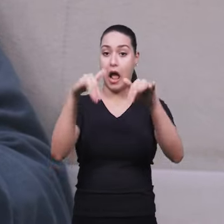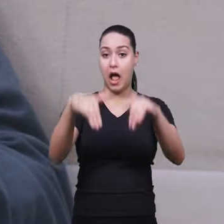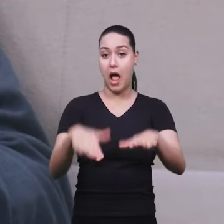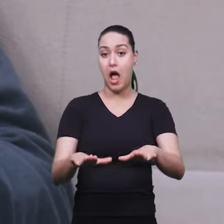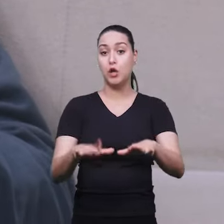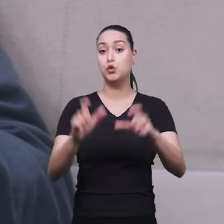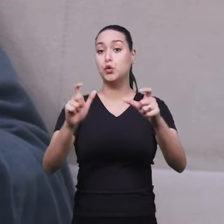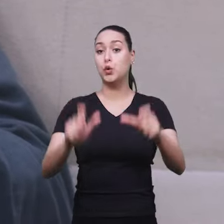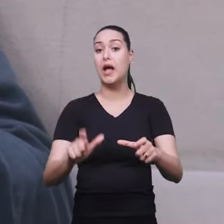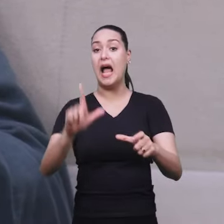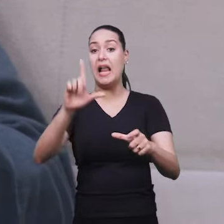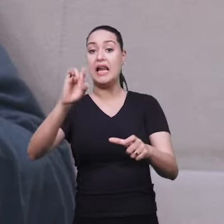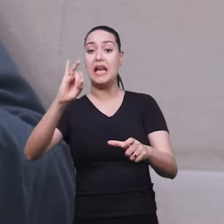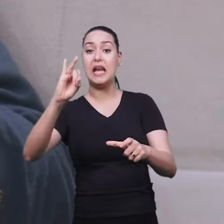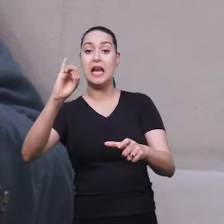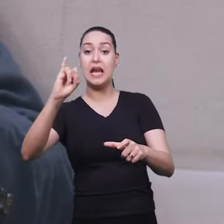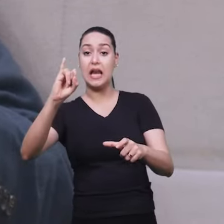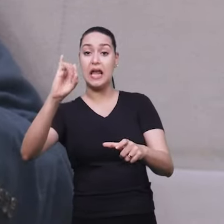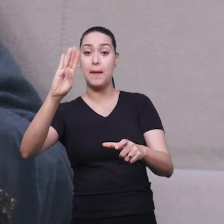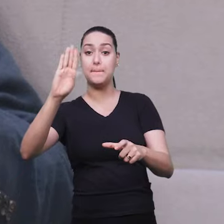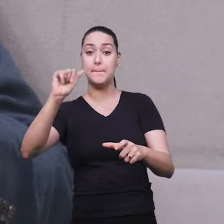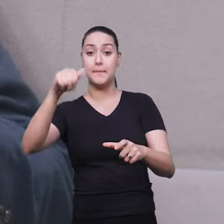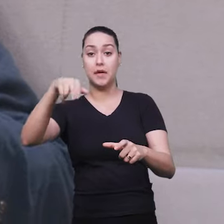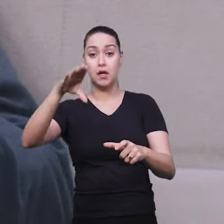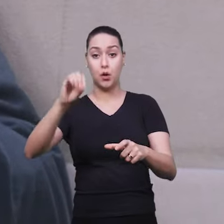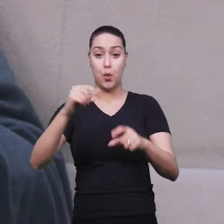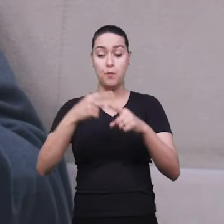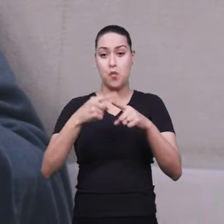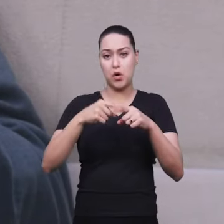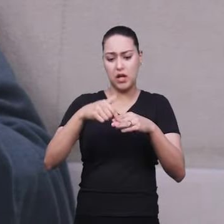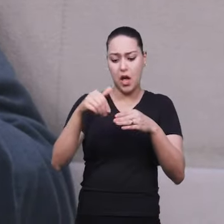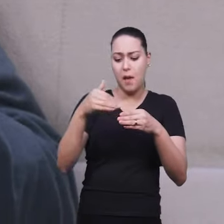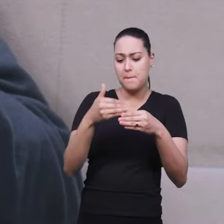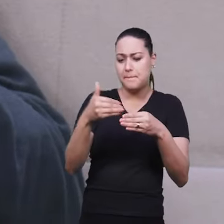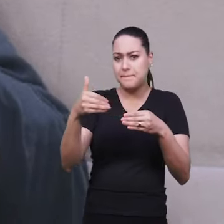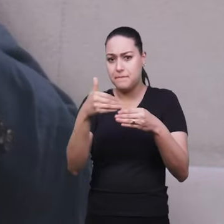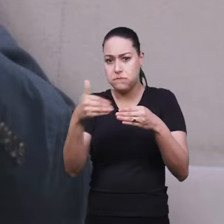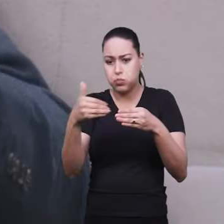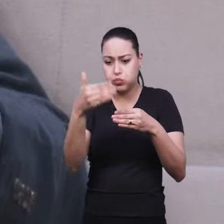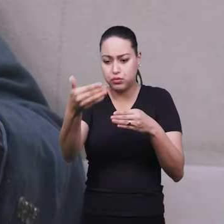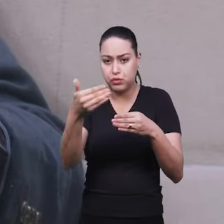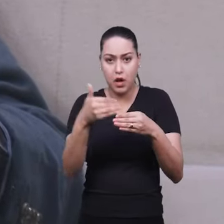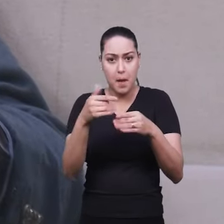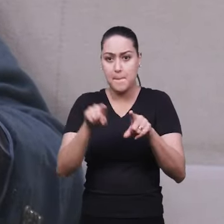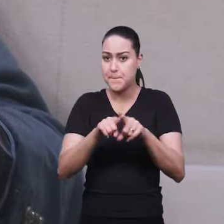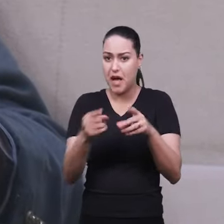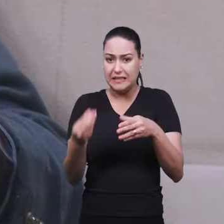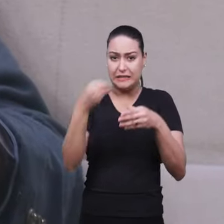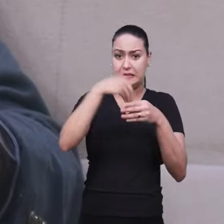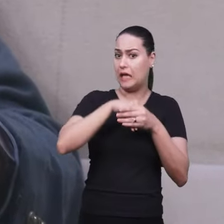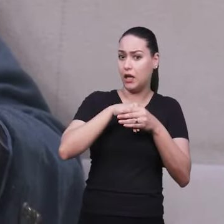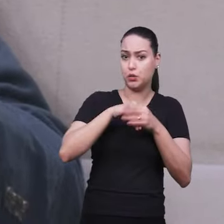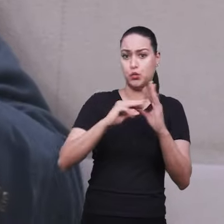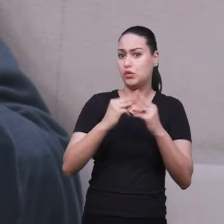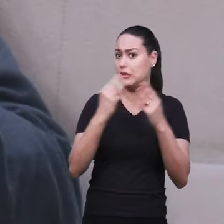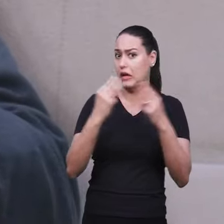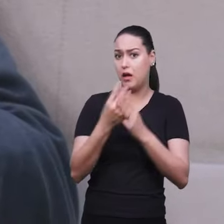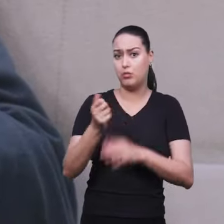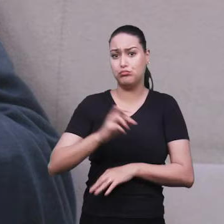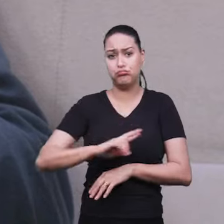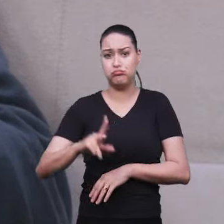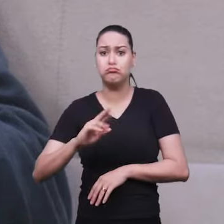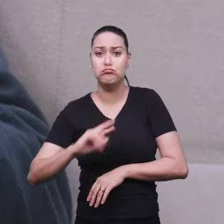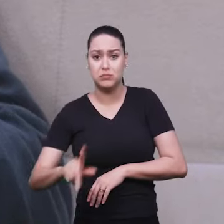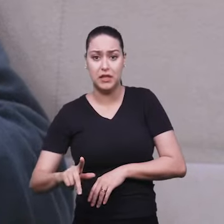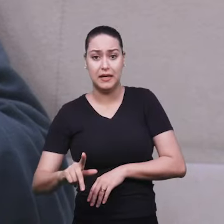corre do Líbano, porque o Líbano faz fronteira com Israel, mas não é Israel. Reforçando a profecia, portanto, de uma